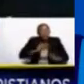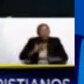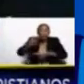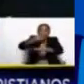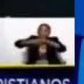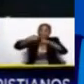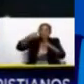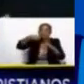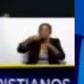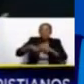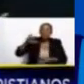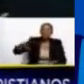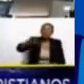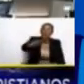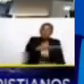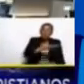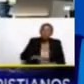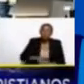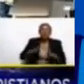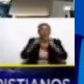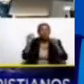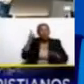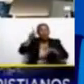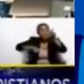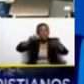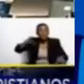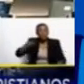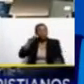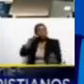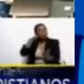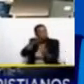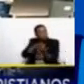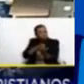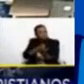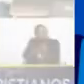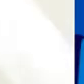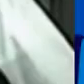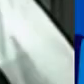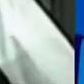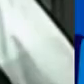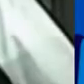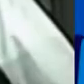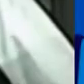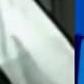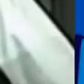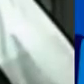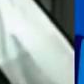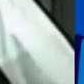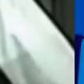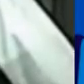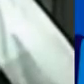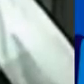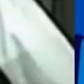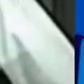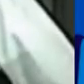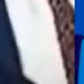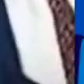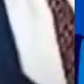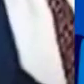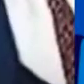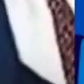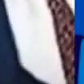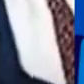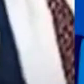né Vocês veem quando o assunto é poder nem liga se é de direita se é de esquerda se é centro se é não sei o